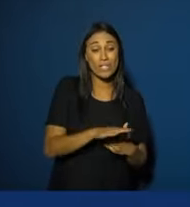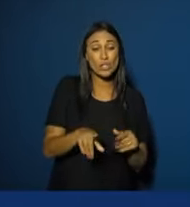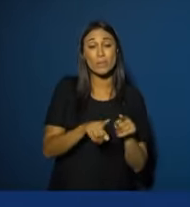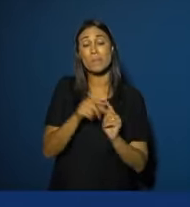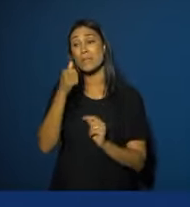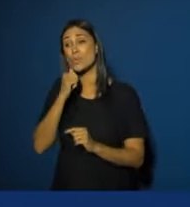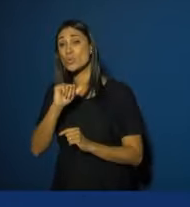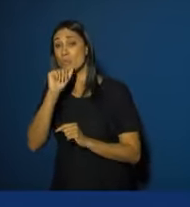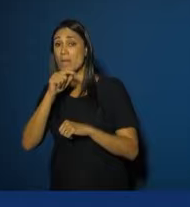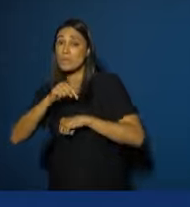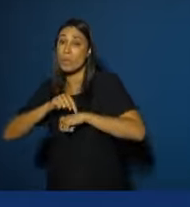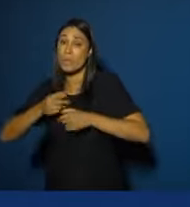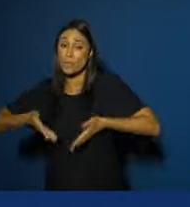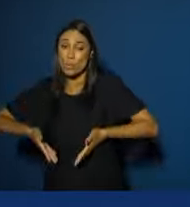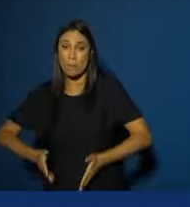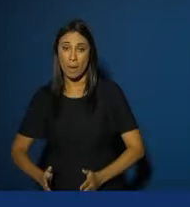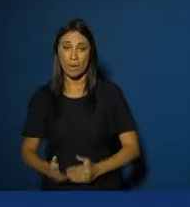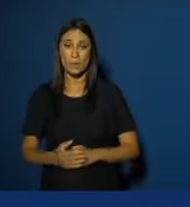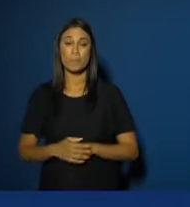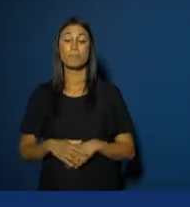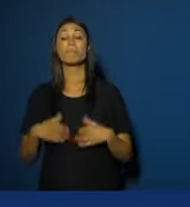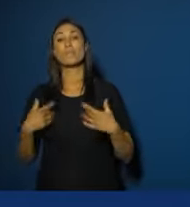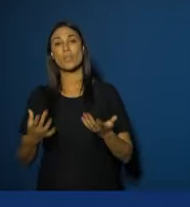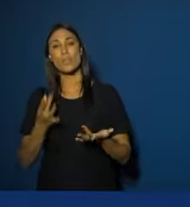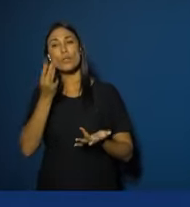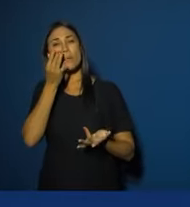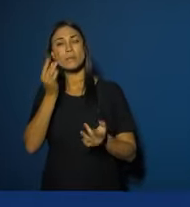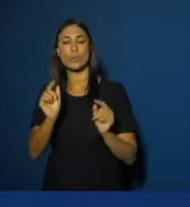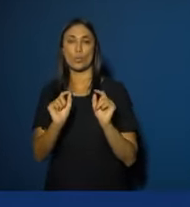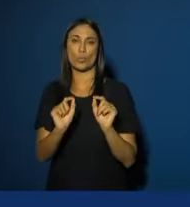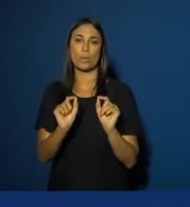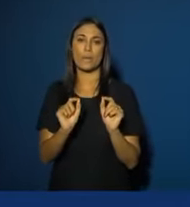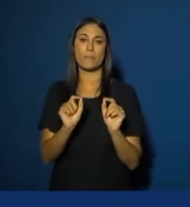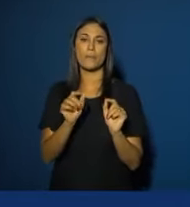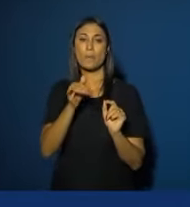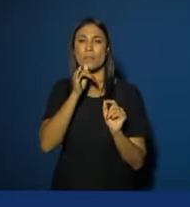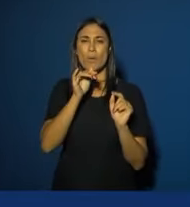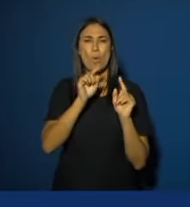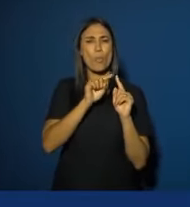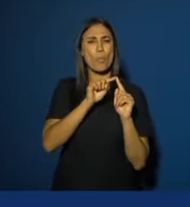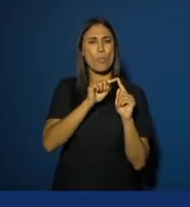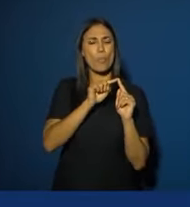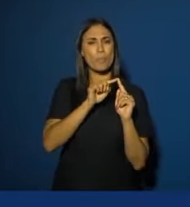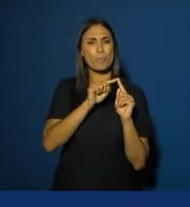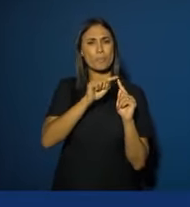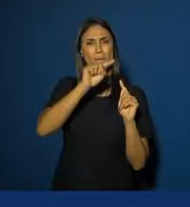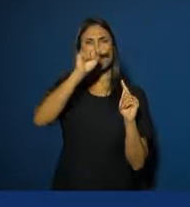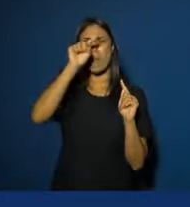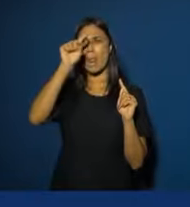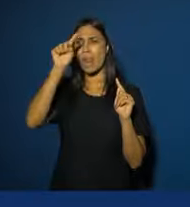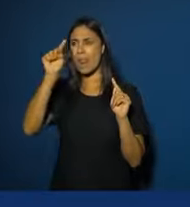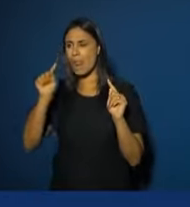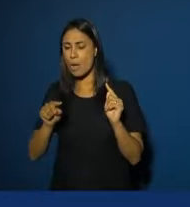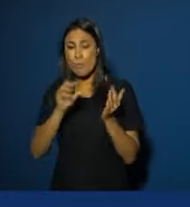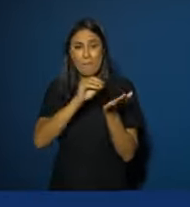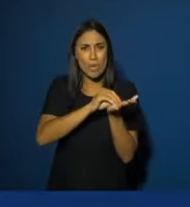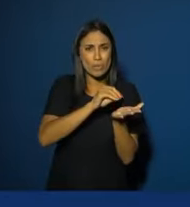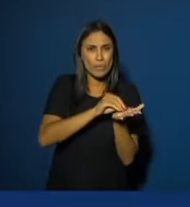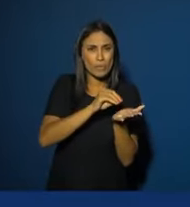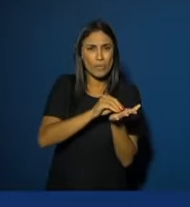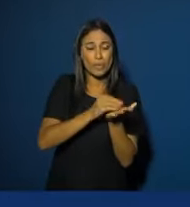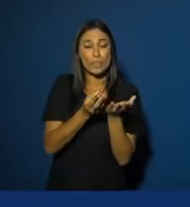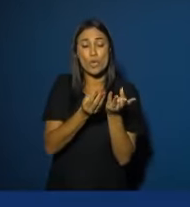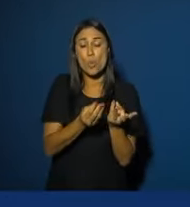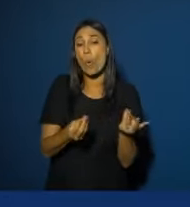de mães nos partos. E presenciamos um declínio e surgimento de muitos vazios de assistência